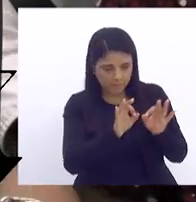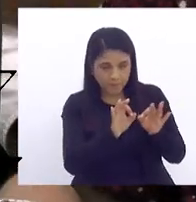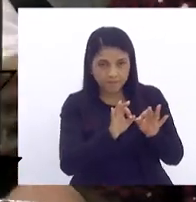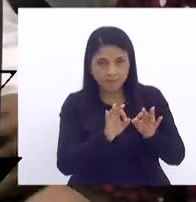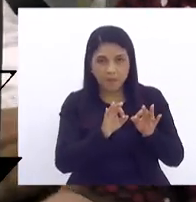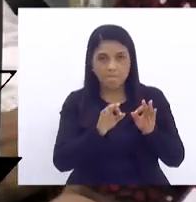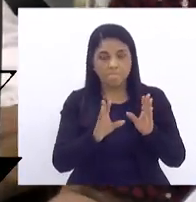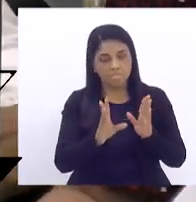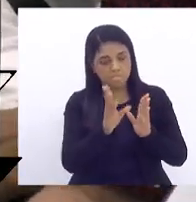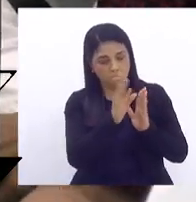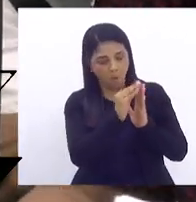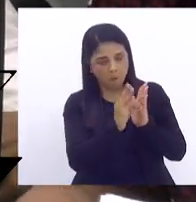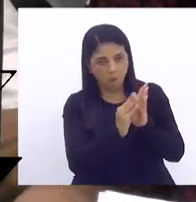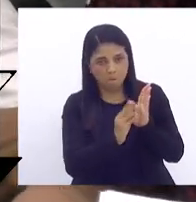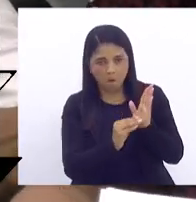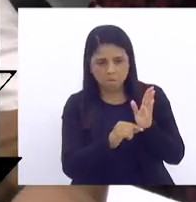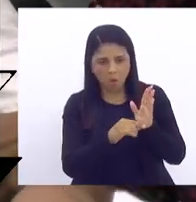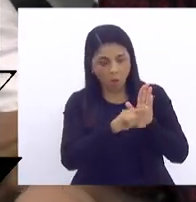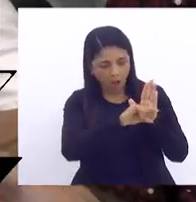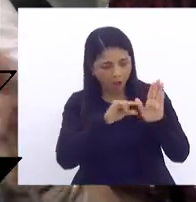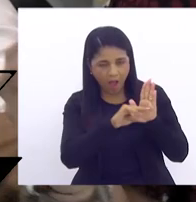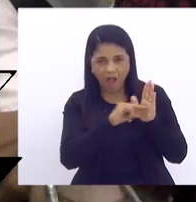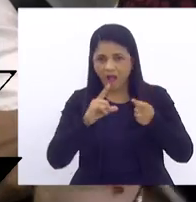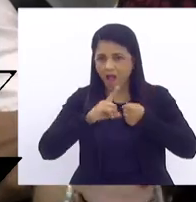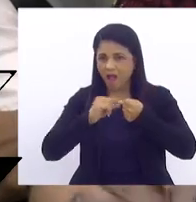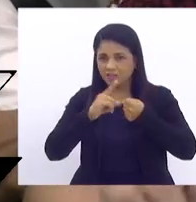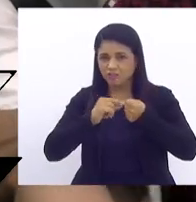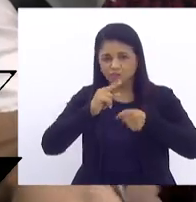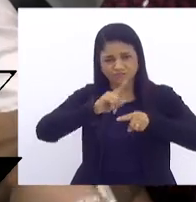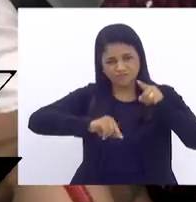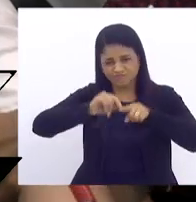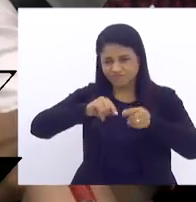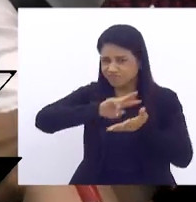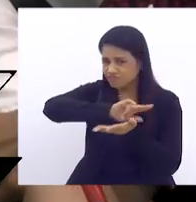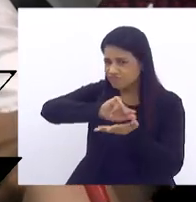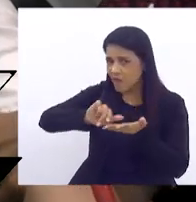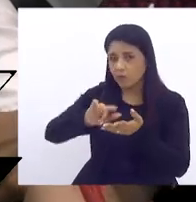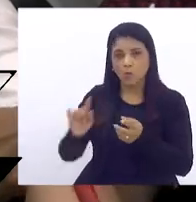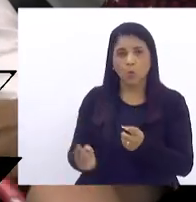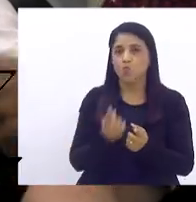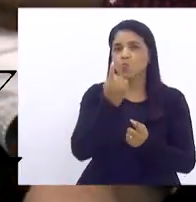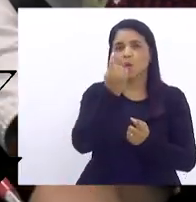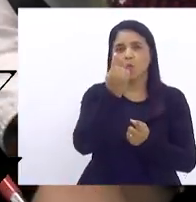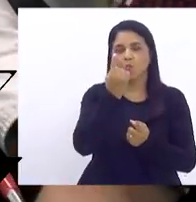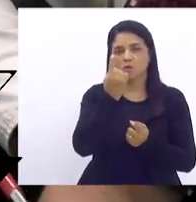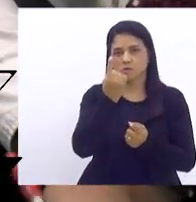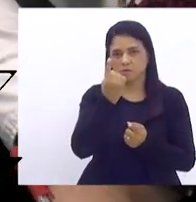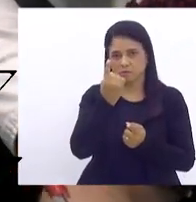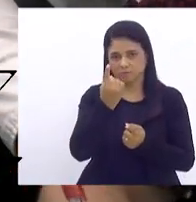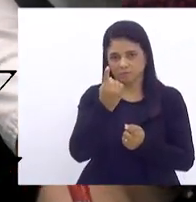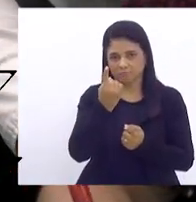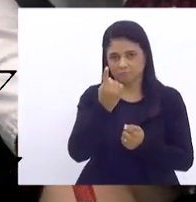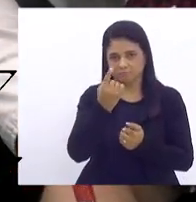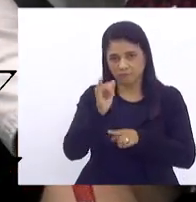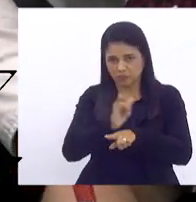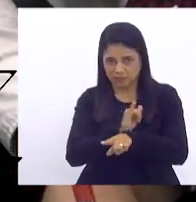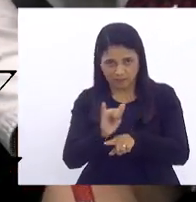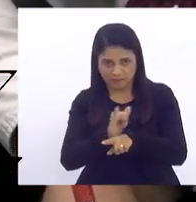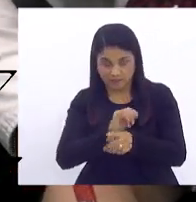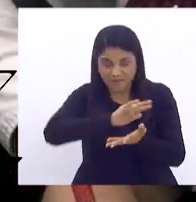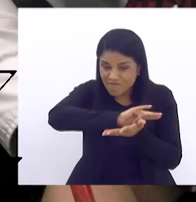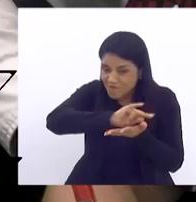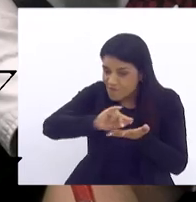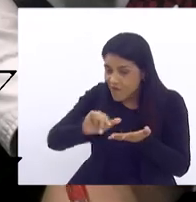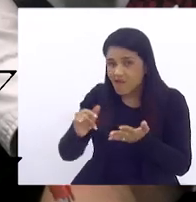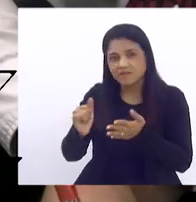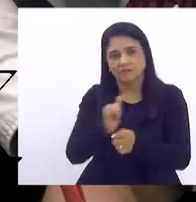seus artigos uma série de ferramentas, não uma única ferramenta. Porque, às vezes... e quase sempre, você vai ter